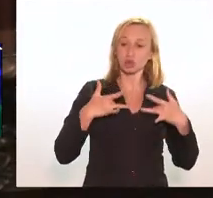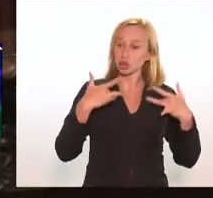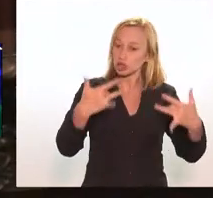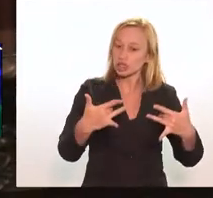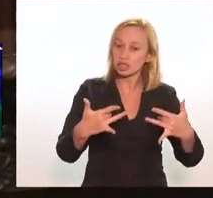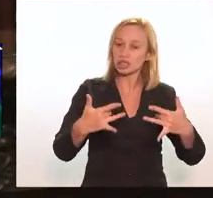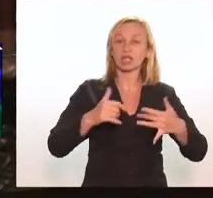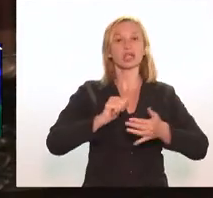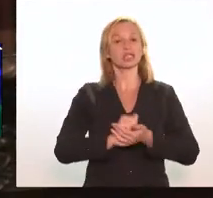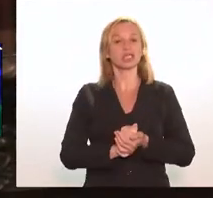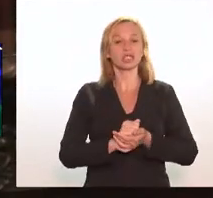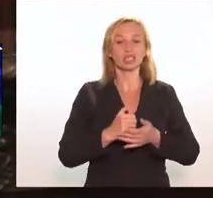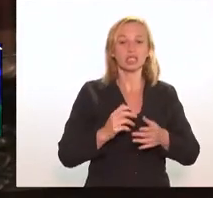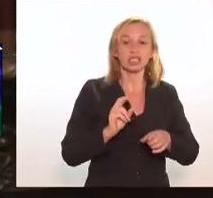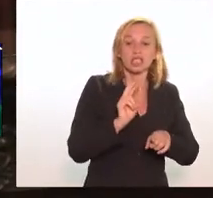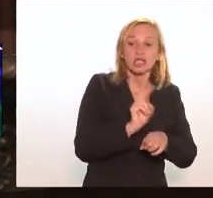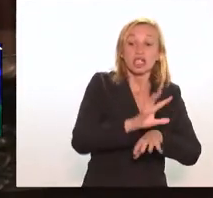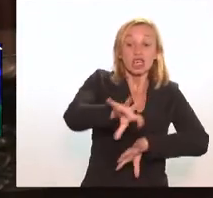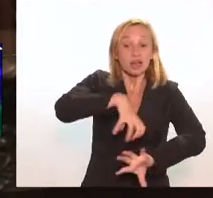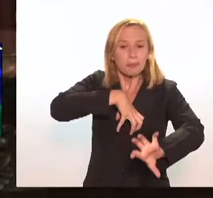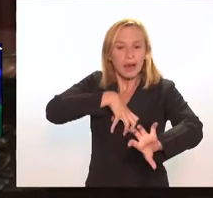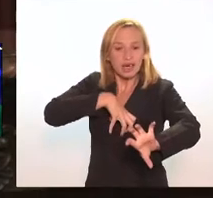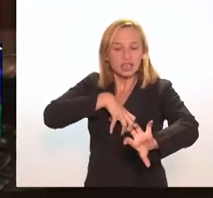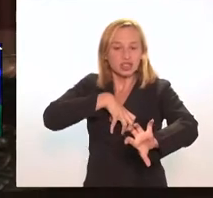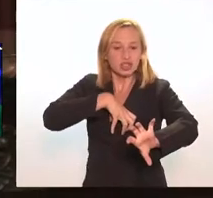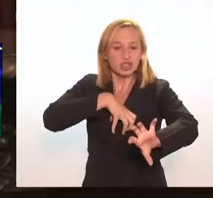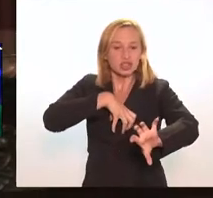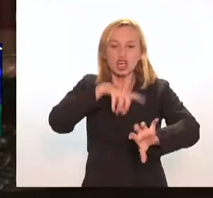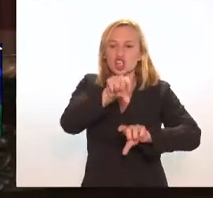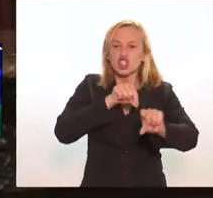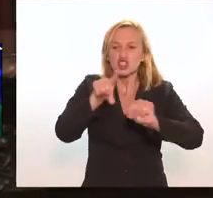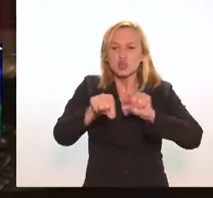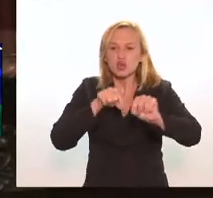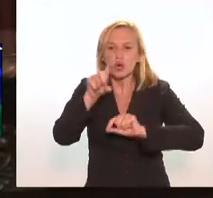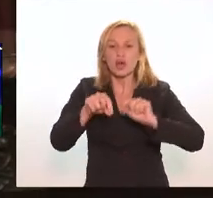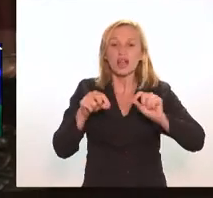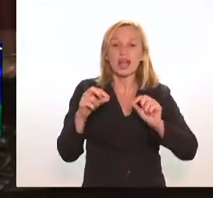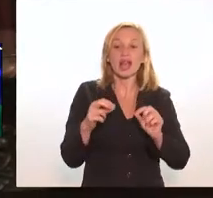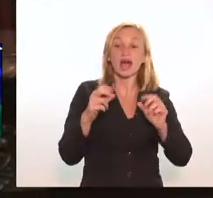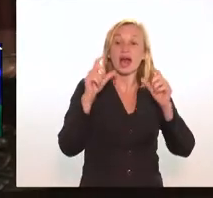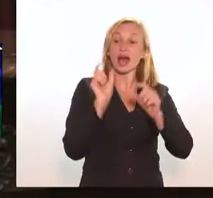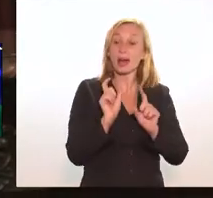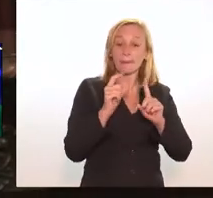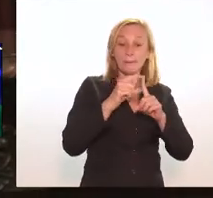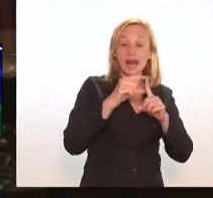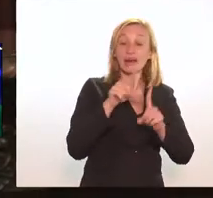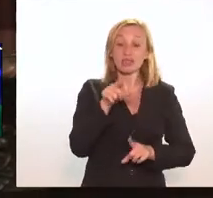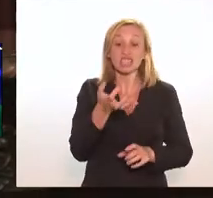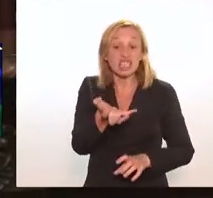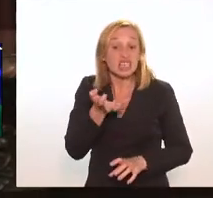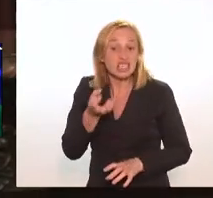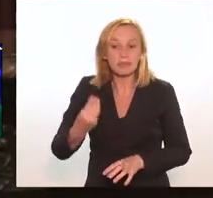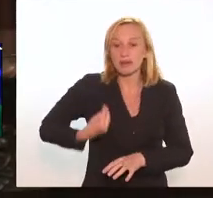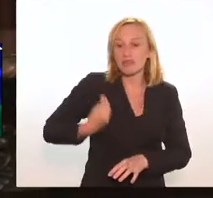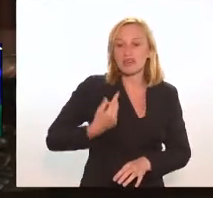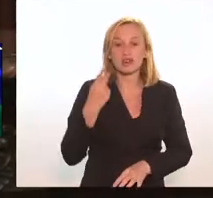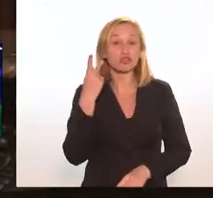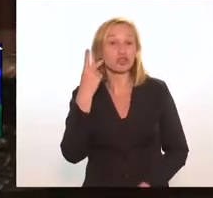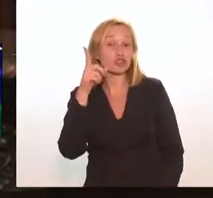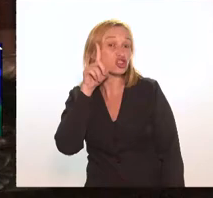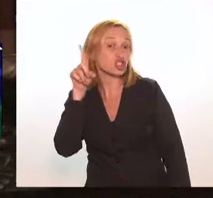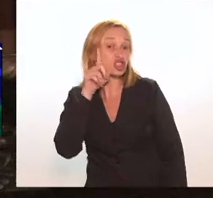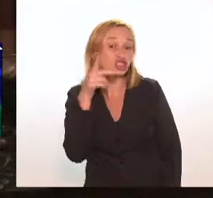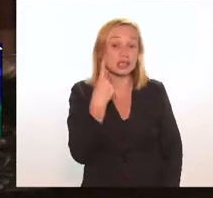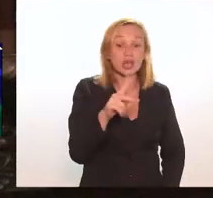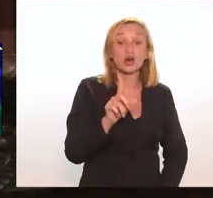solidariedade, de gentileza, de empatia. Escolha o termo que você quiser para vivenciar no seu dia a dia.